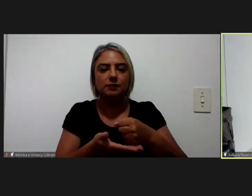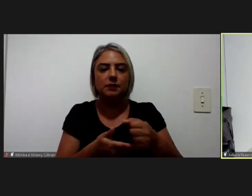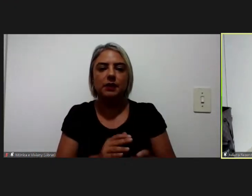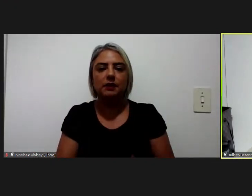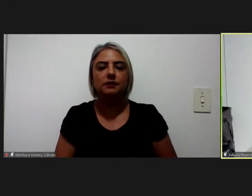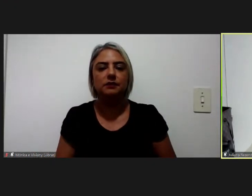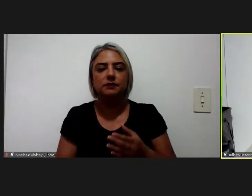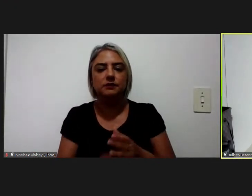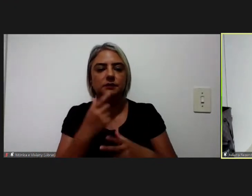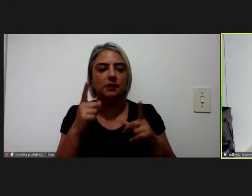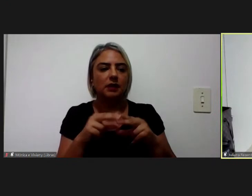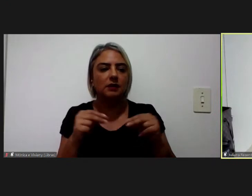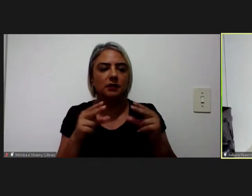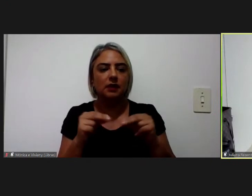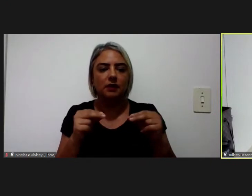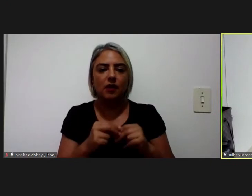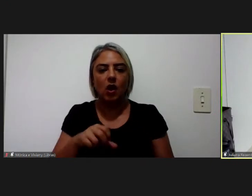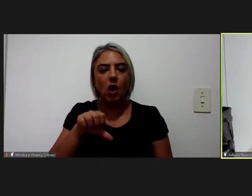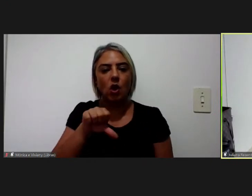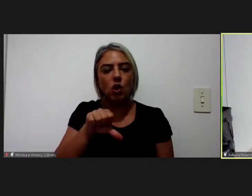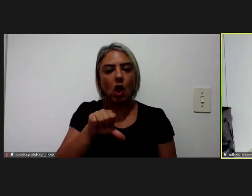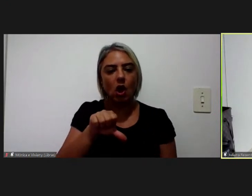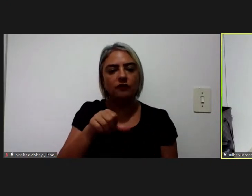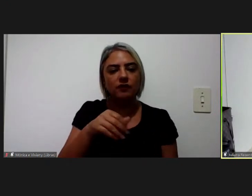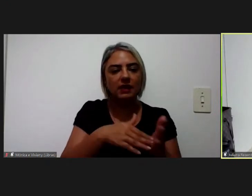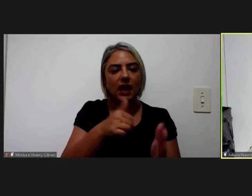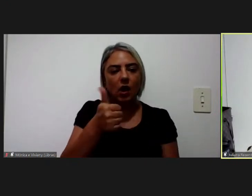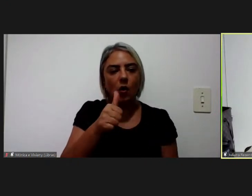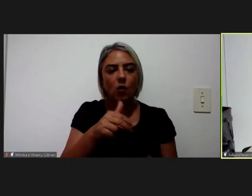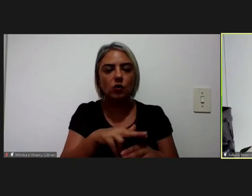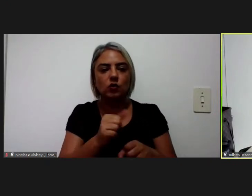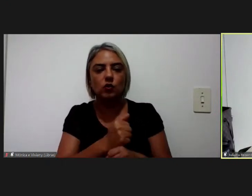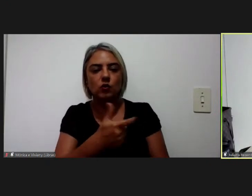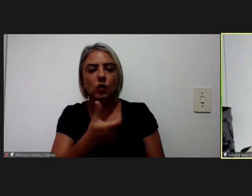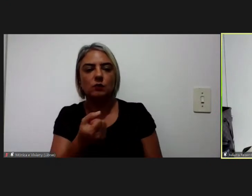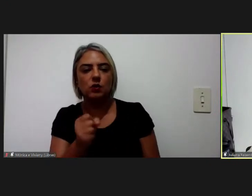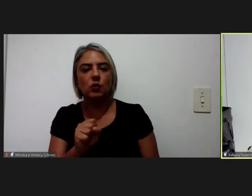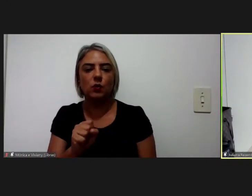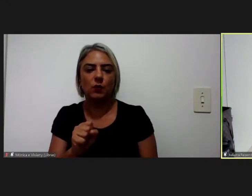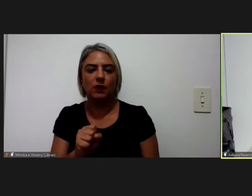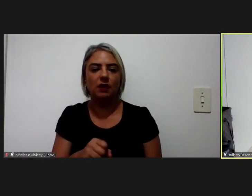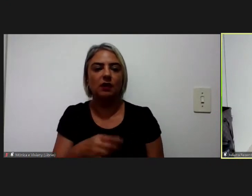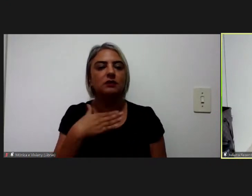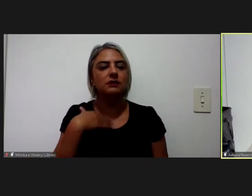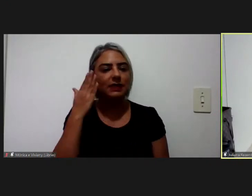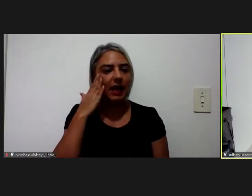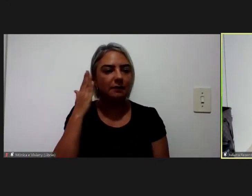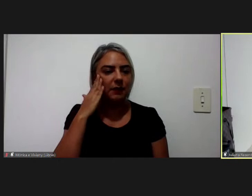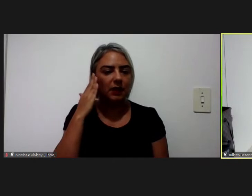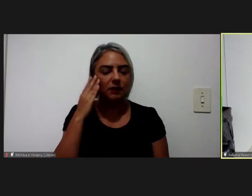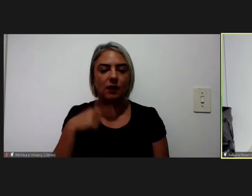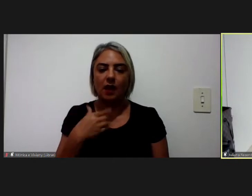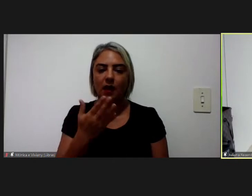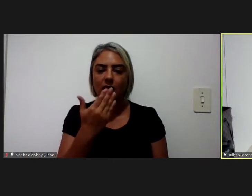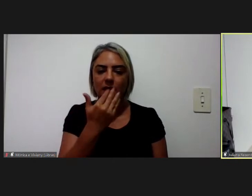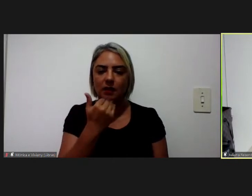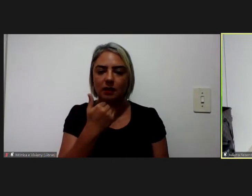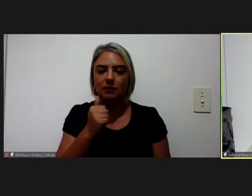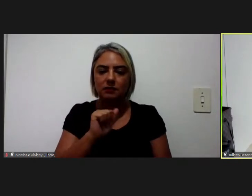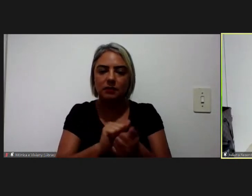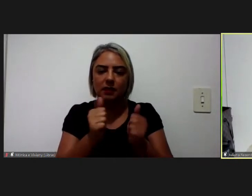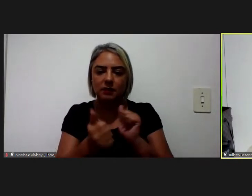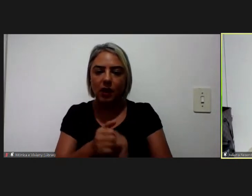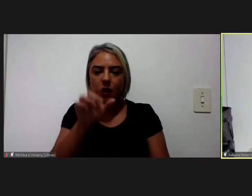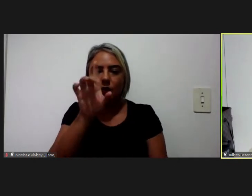no dia that 9, happened in no dia 9 e 10 Brasilia de novembro de 2008. in Considerando 2008, a 9/11. alimentação adequada como um